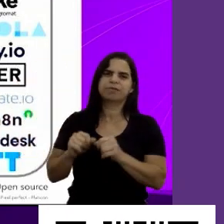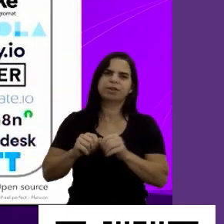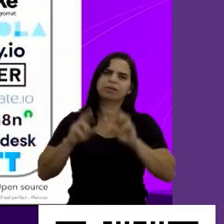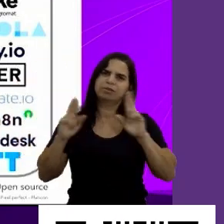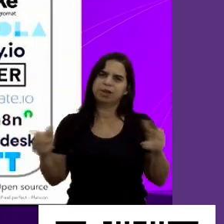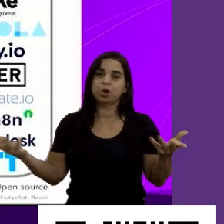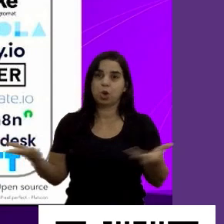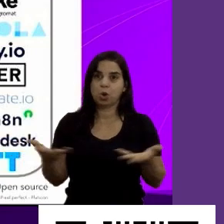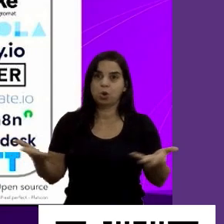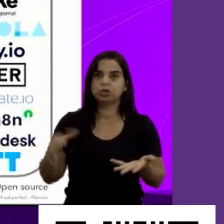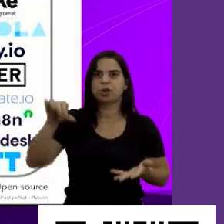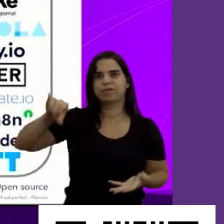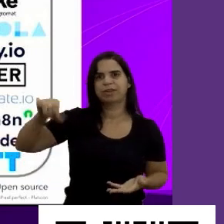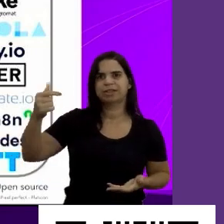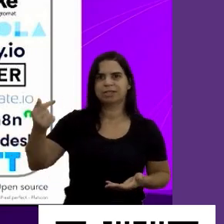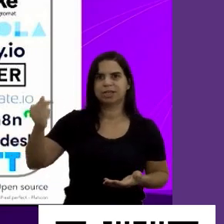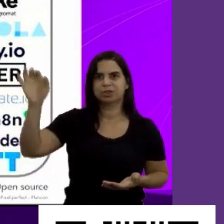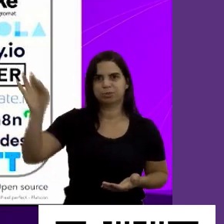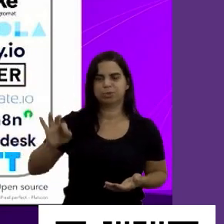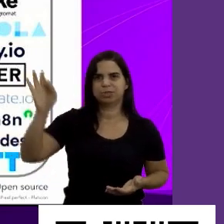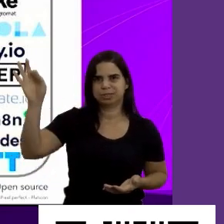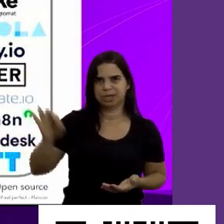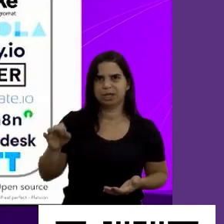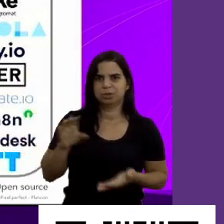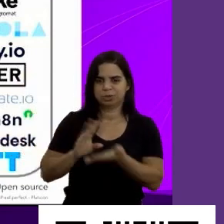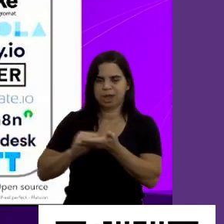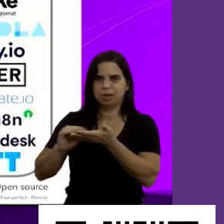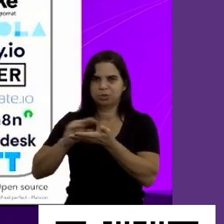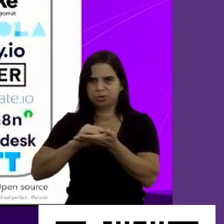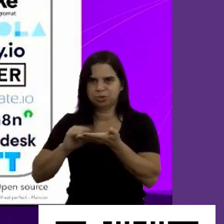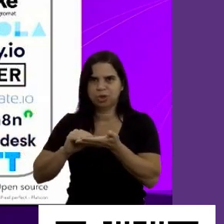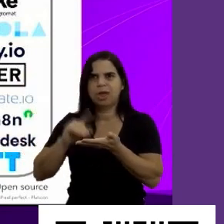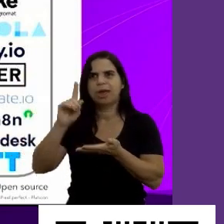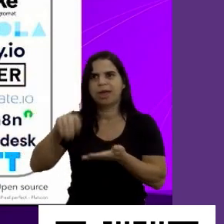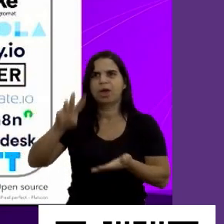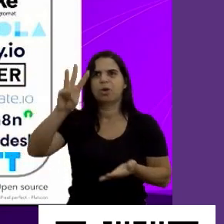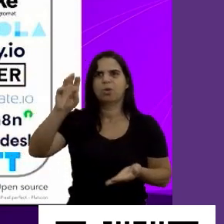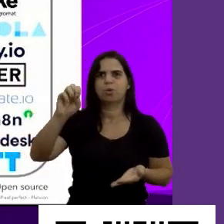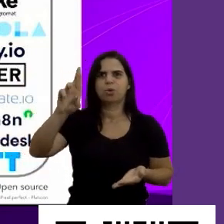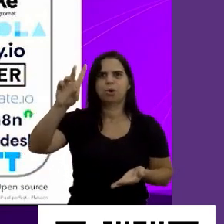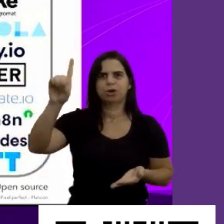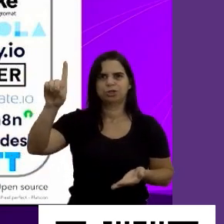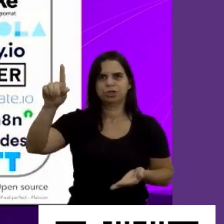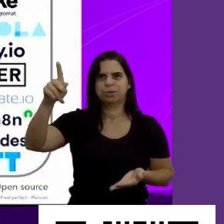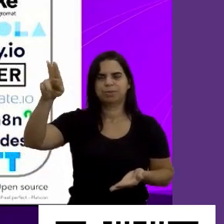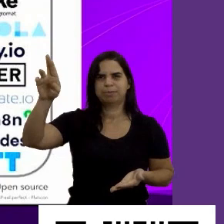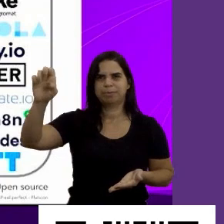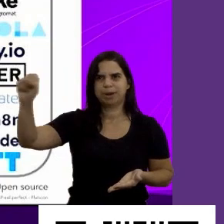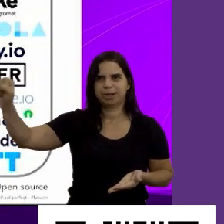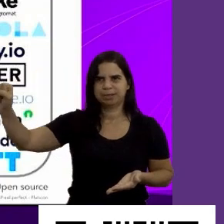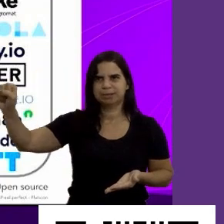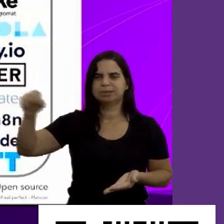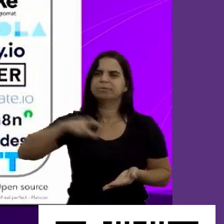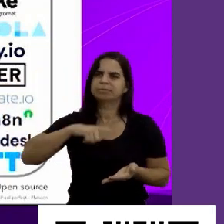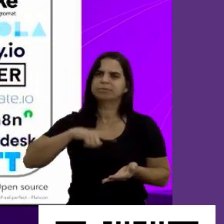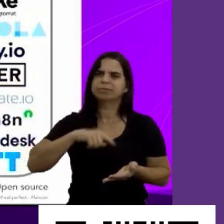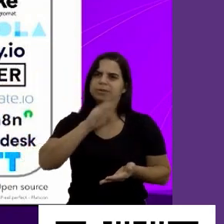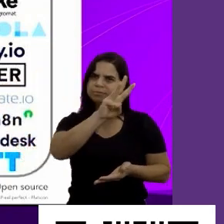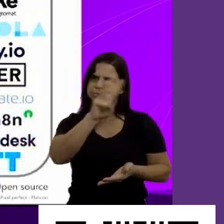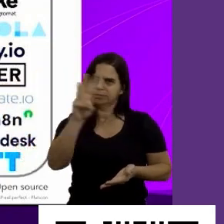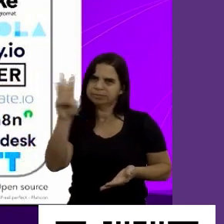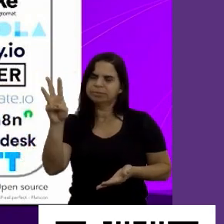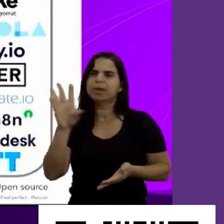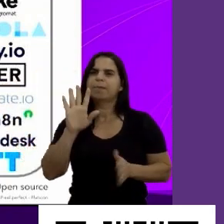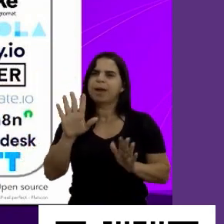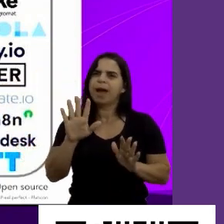97% dos Sites na internet são feitos com o WordPress sites e landpage mas a ferramenta que eu falei para